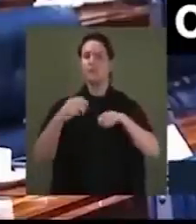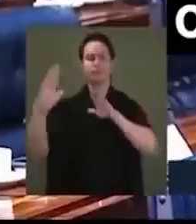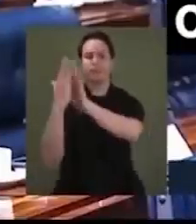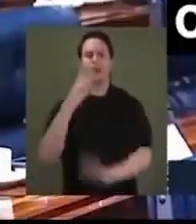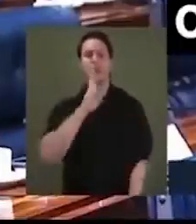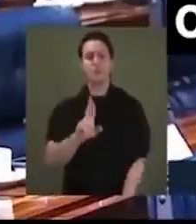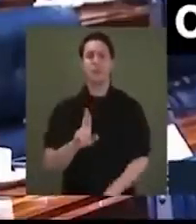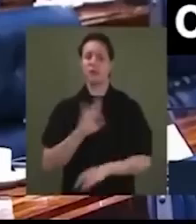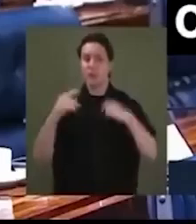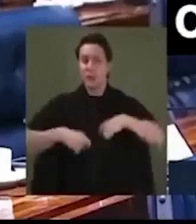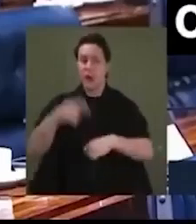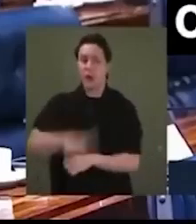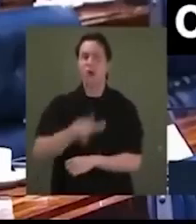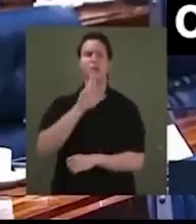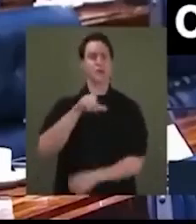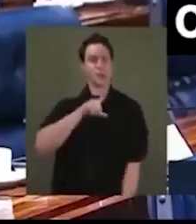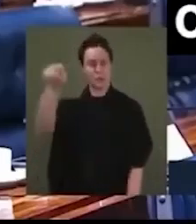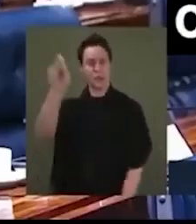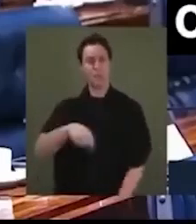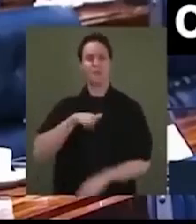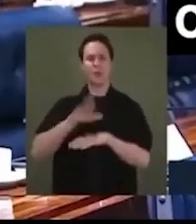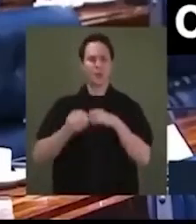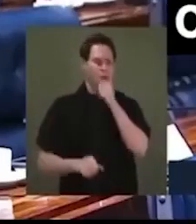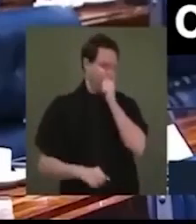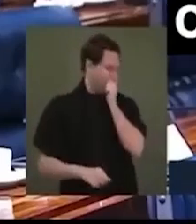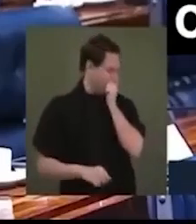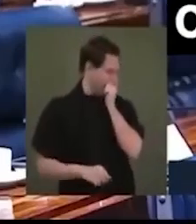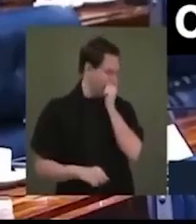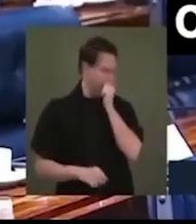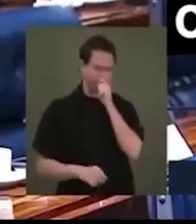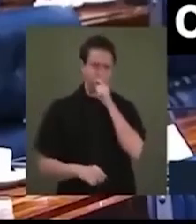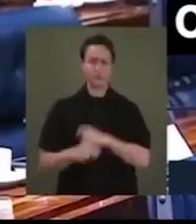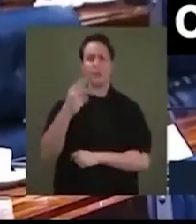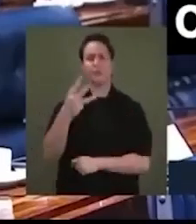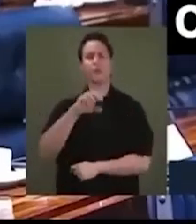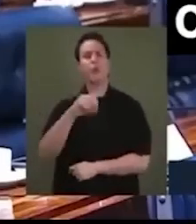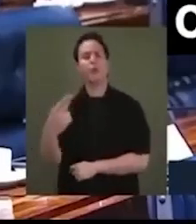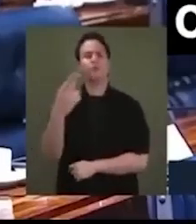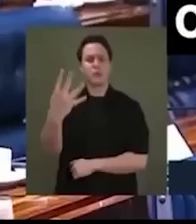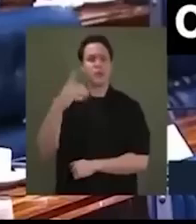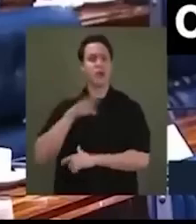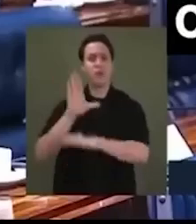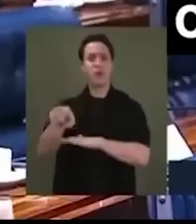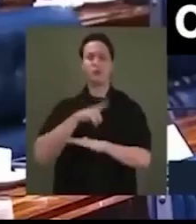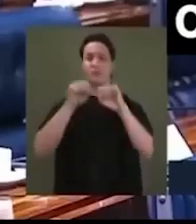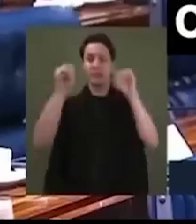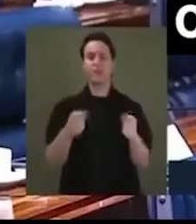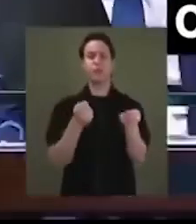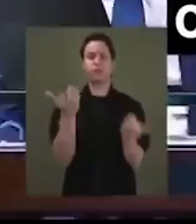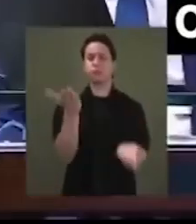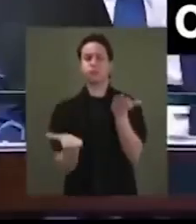resposta. E se precisar outra, tem outra lá. Tem mais de 3 projetos ou 4 que nós aprovamos aqui e mandamos, que ajuda no sistema de freios